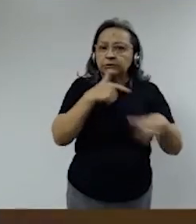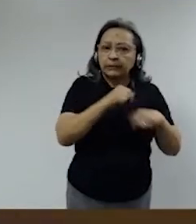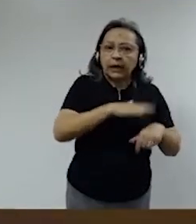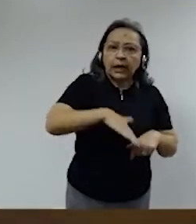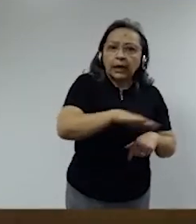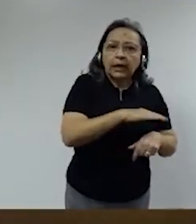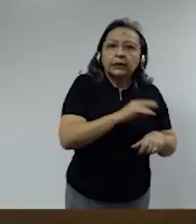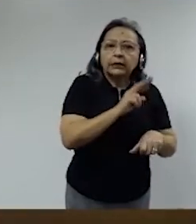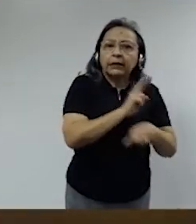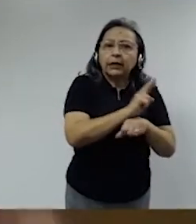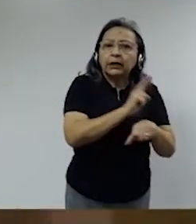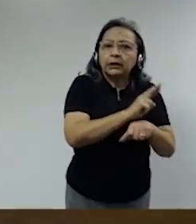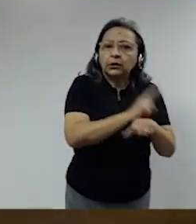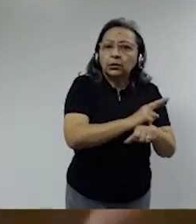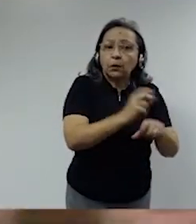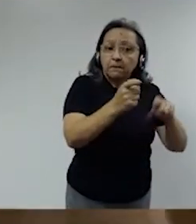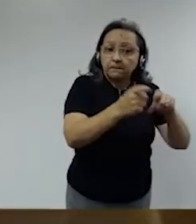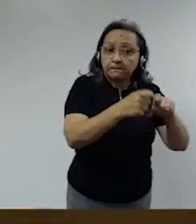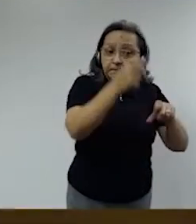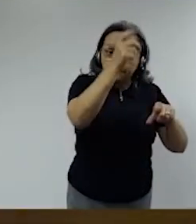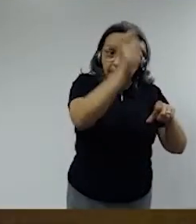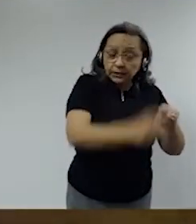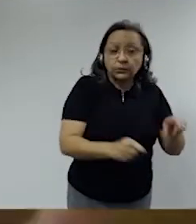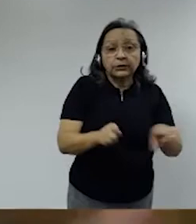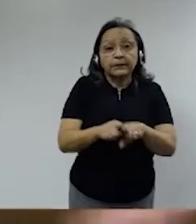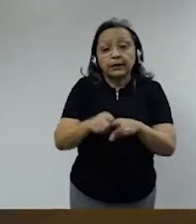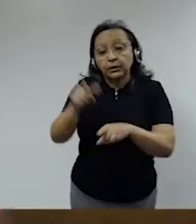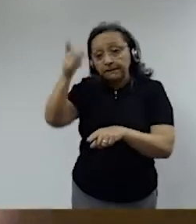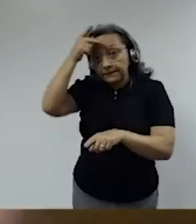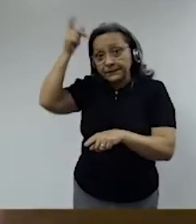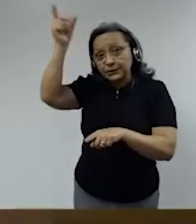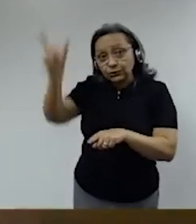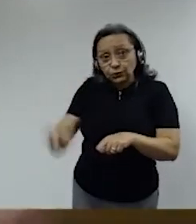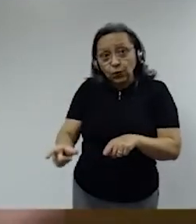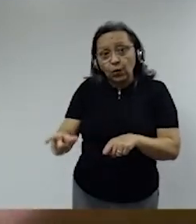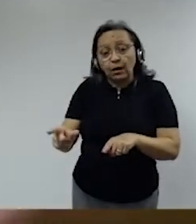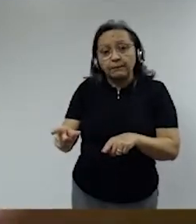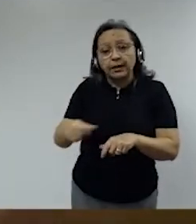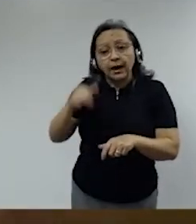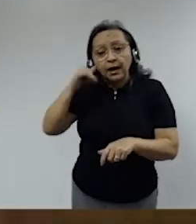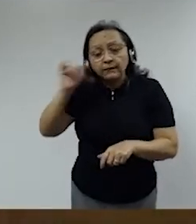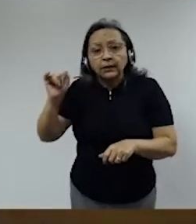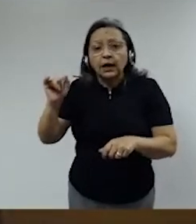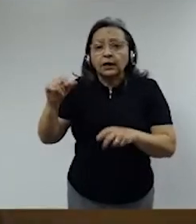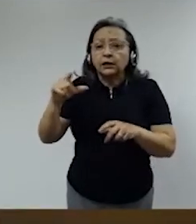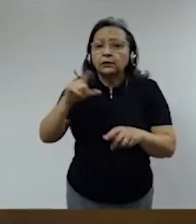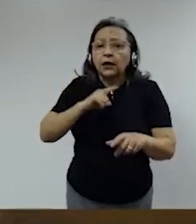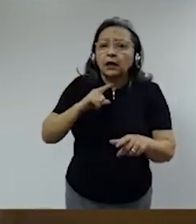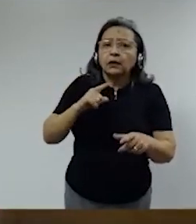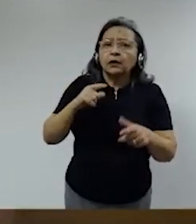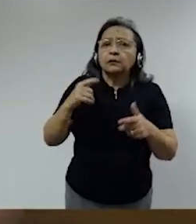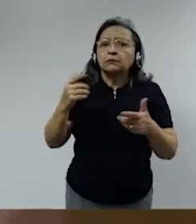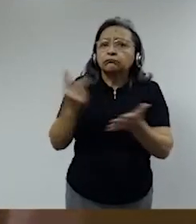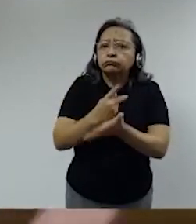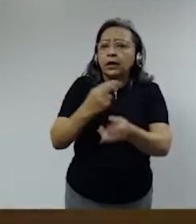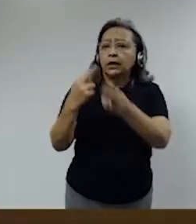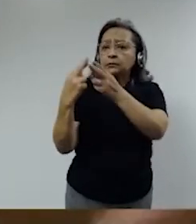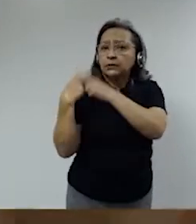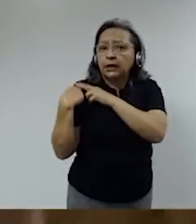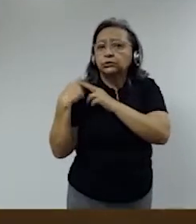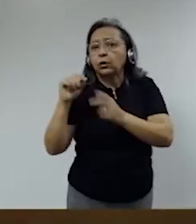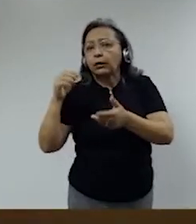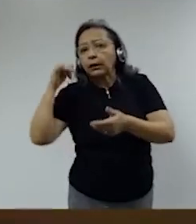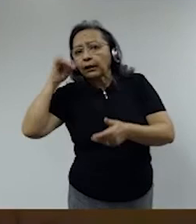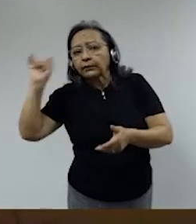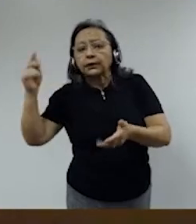do paciente como do médico, num papel preventivo, para fins de evitar que haja responsabilidade, que hajam os danos e, portanto,